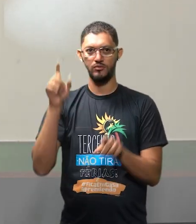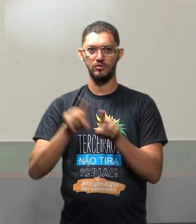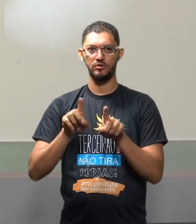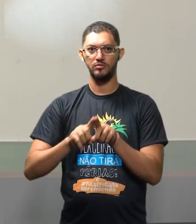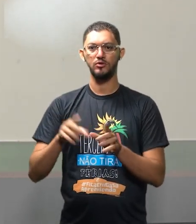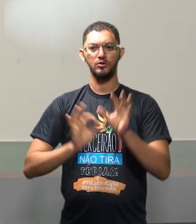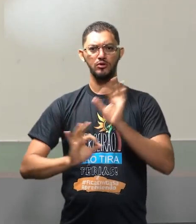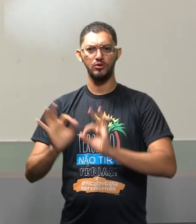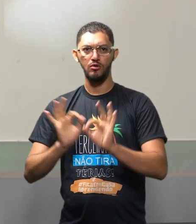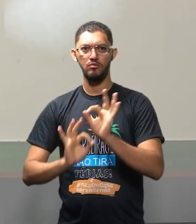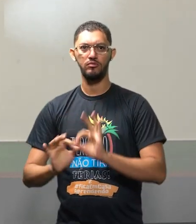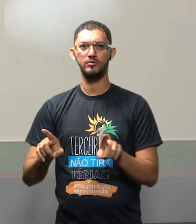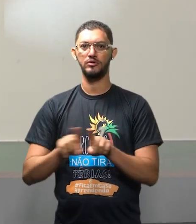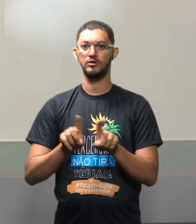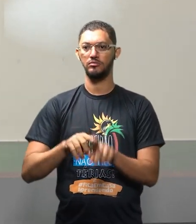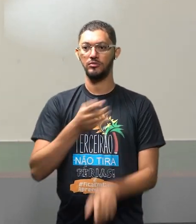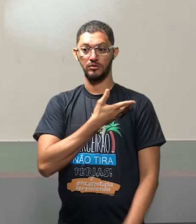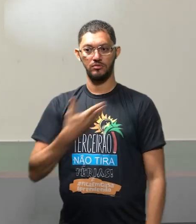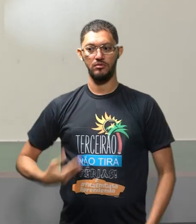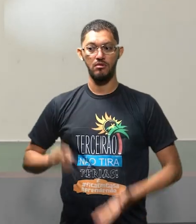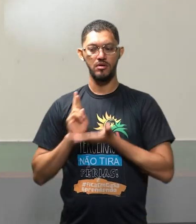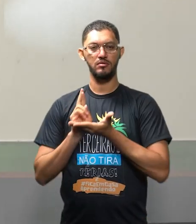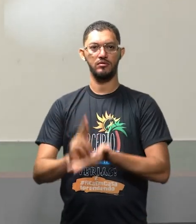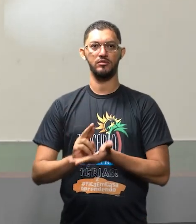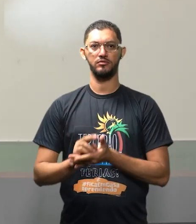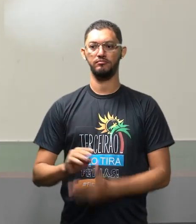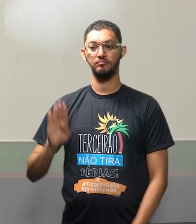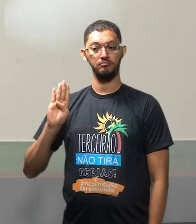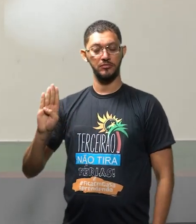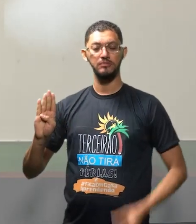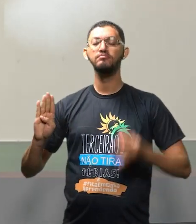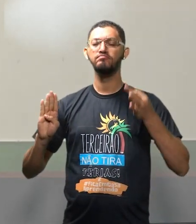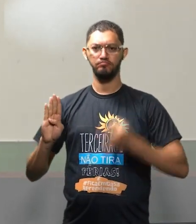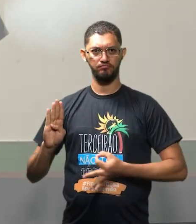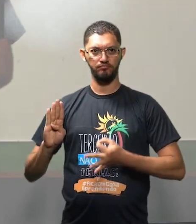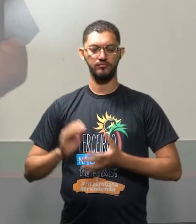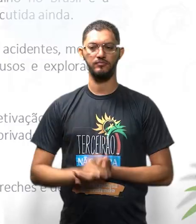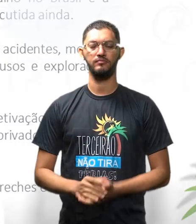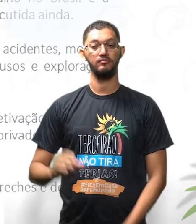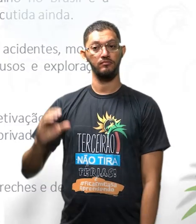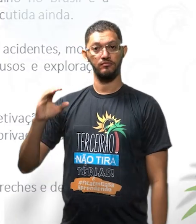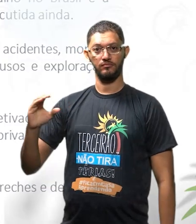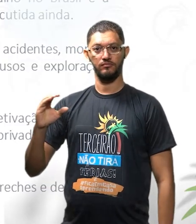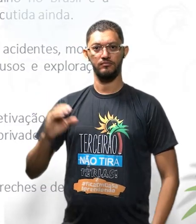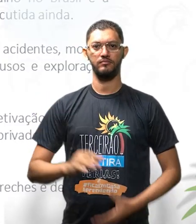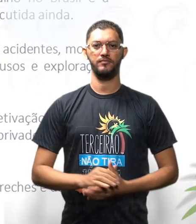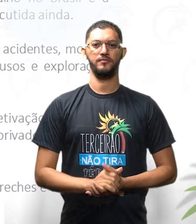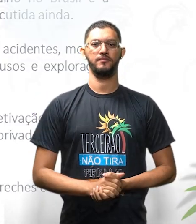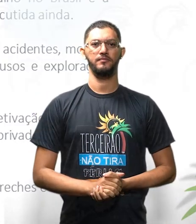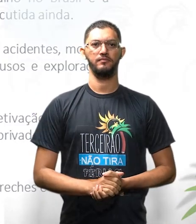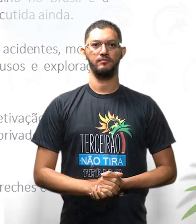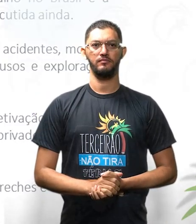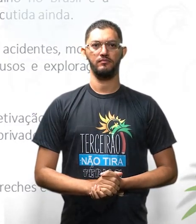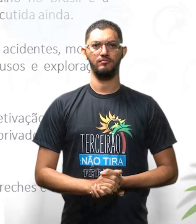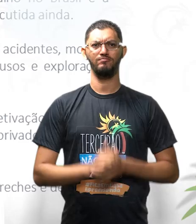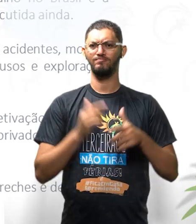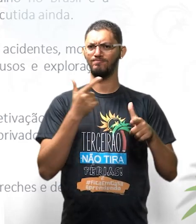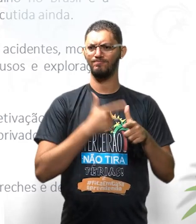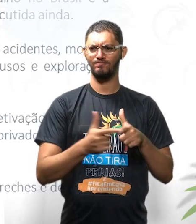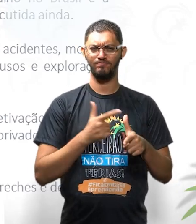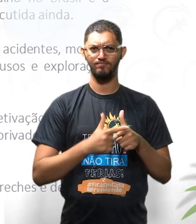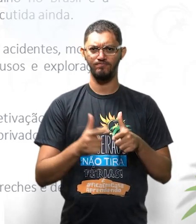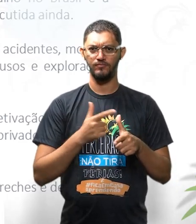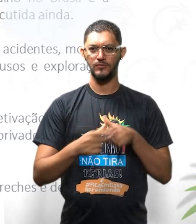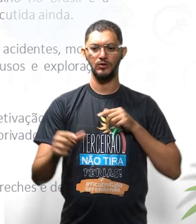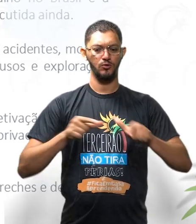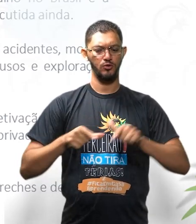das organizações e das autoridades também. Letra B, ok. Letra C. Entre os problemas